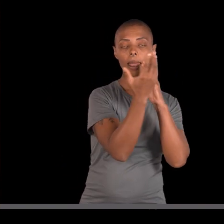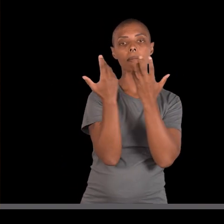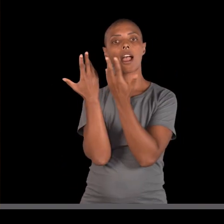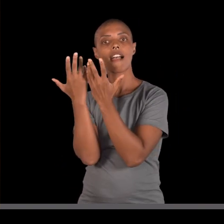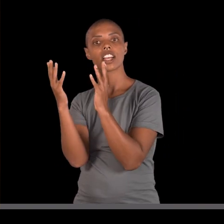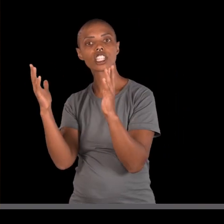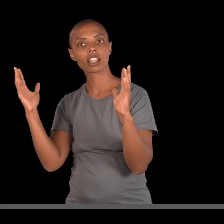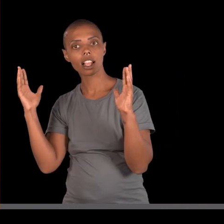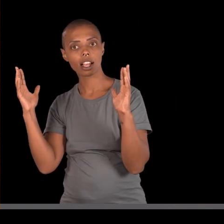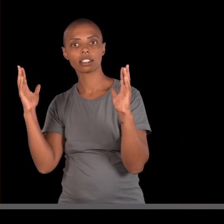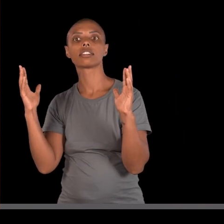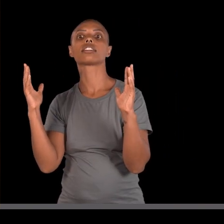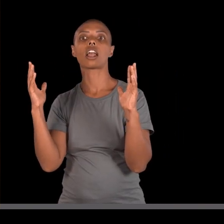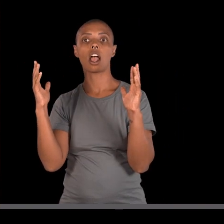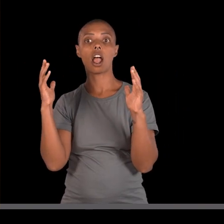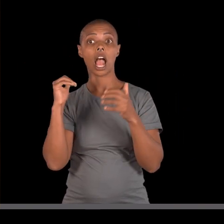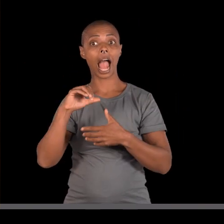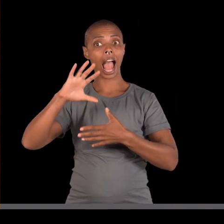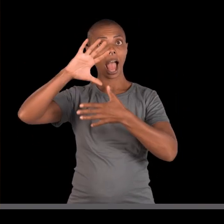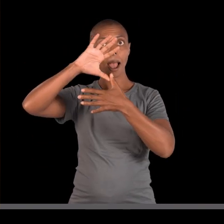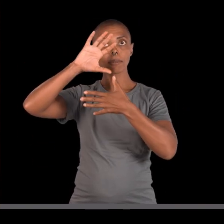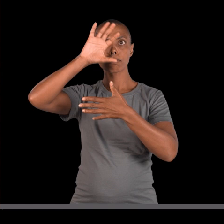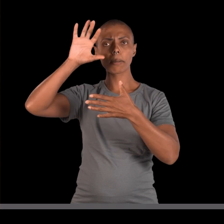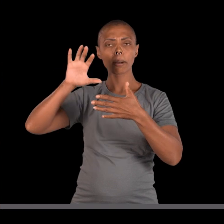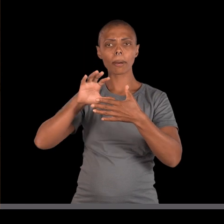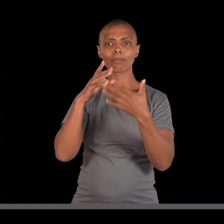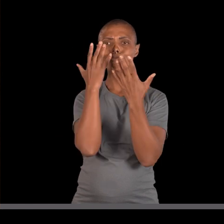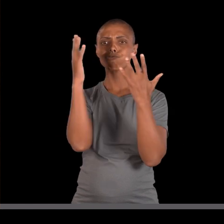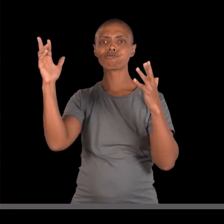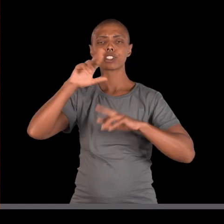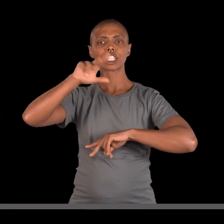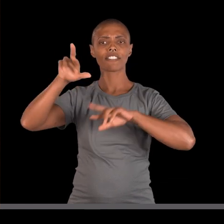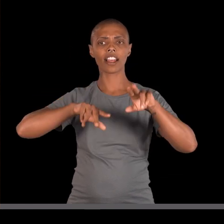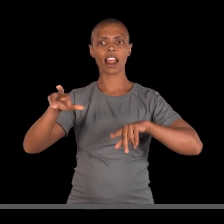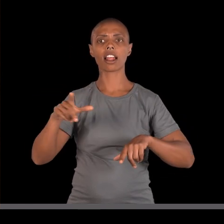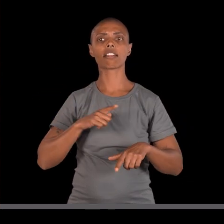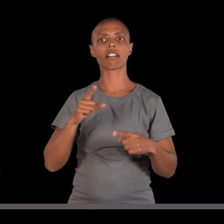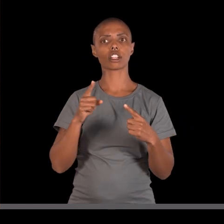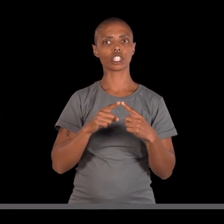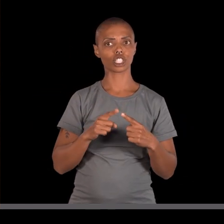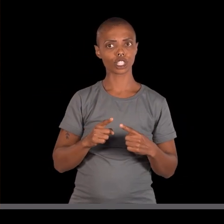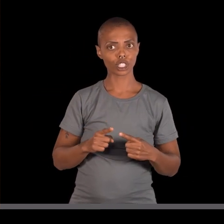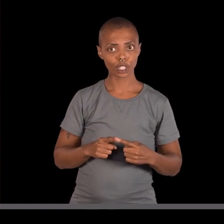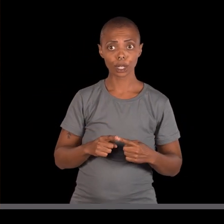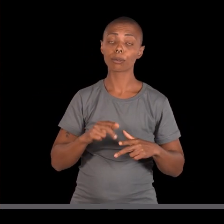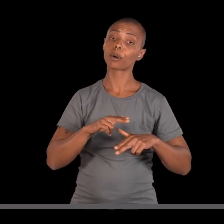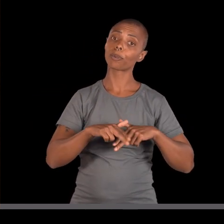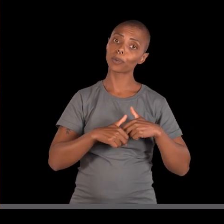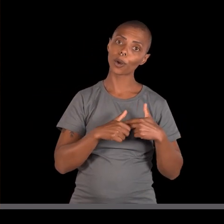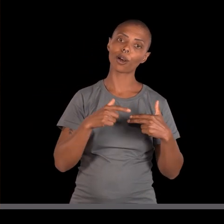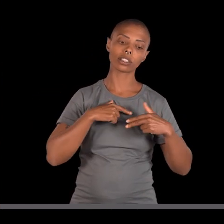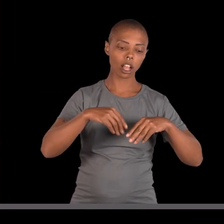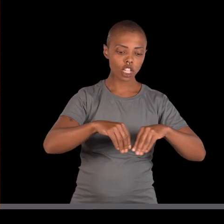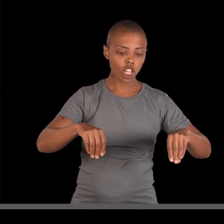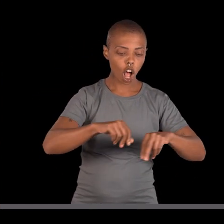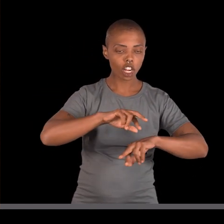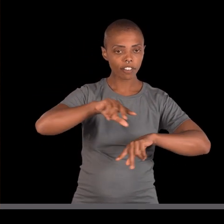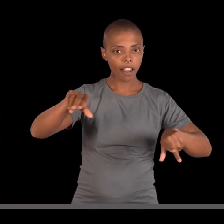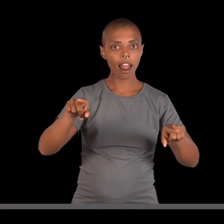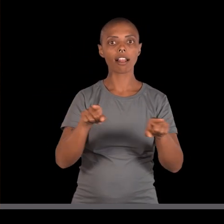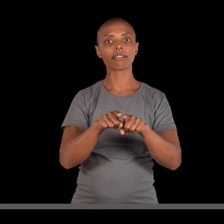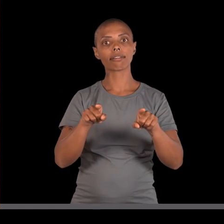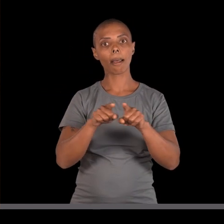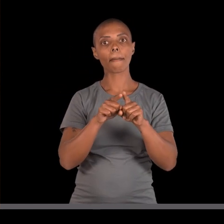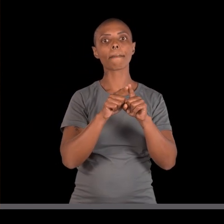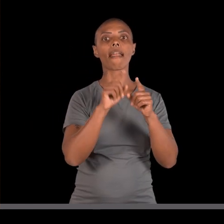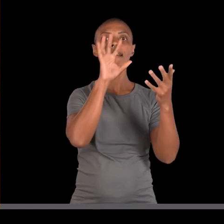e a vegetação. A América abriga vários tipos de vegetação, e isso acontece devido à sua variedade de climas,